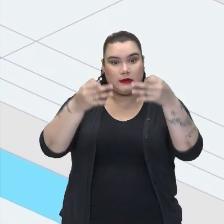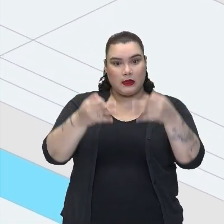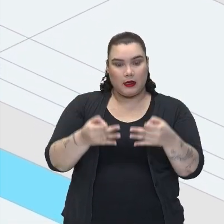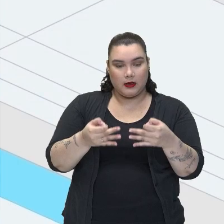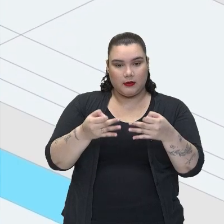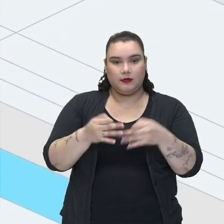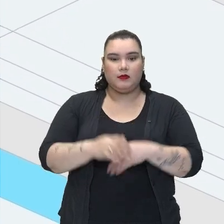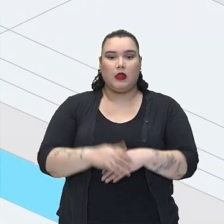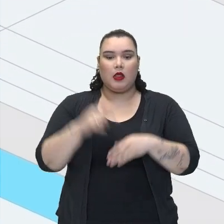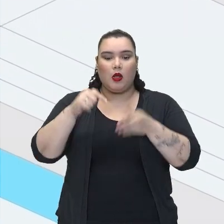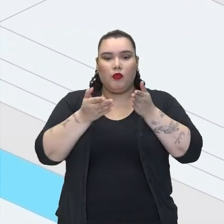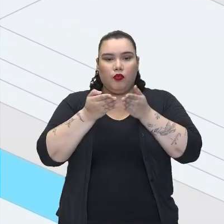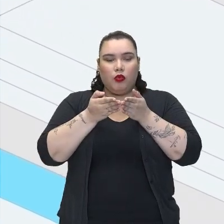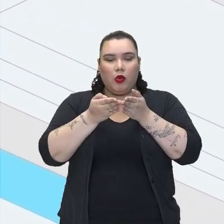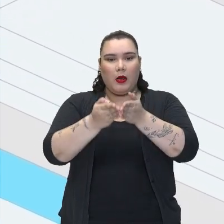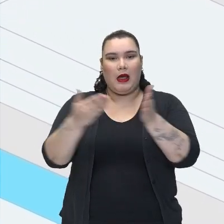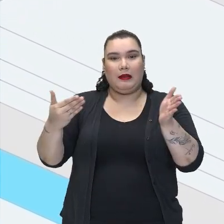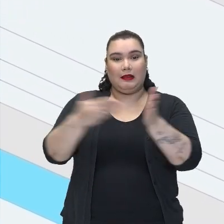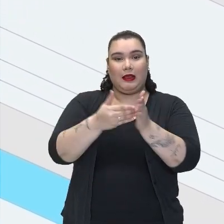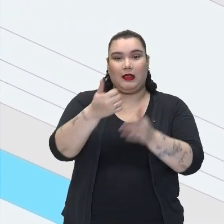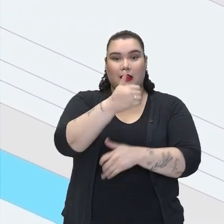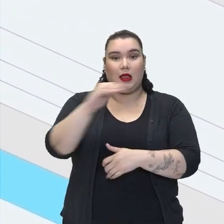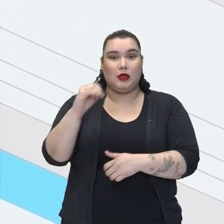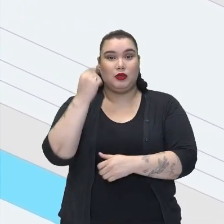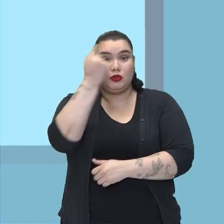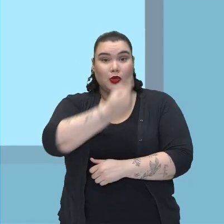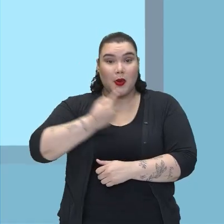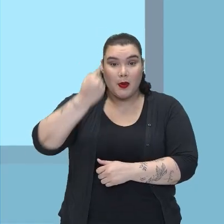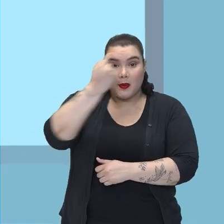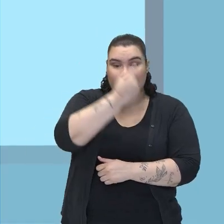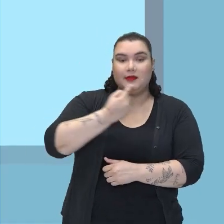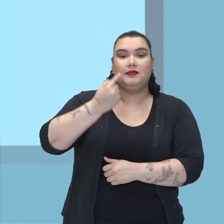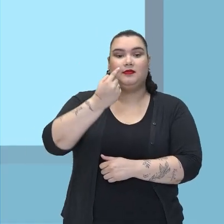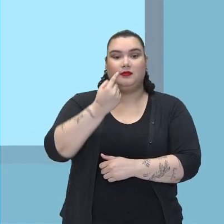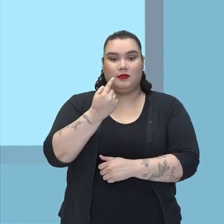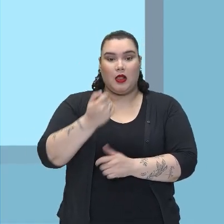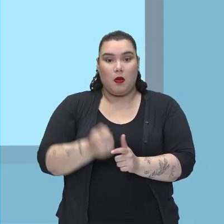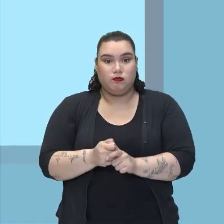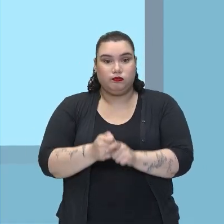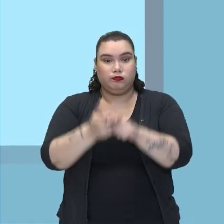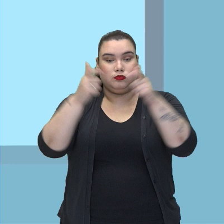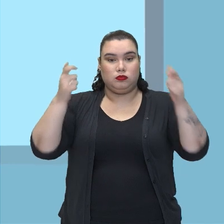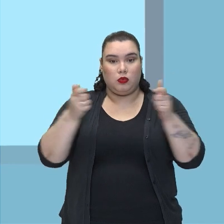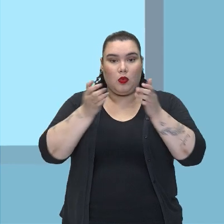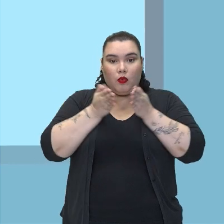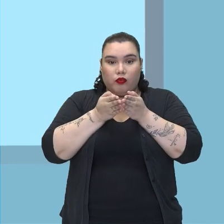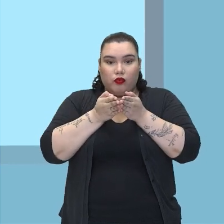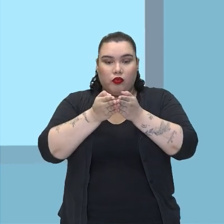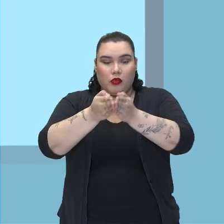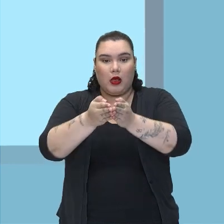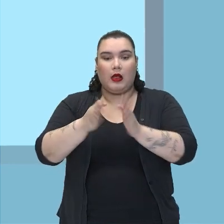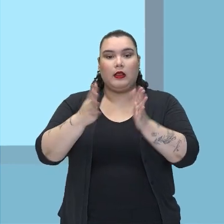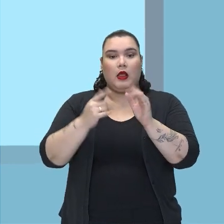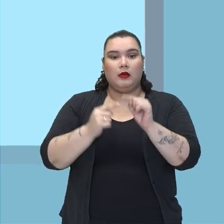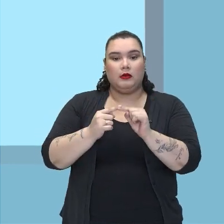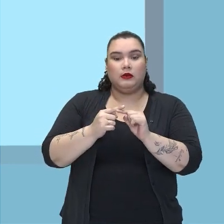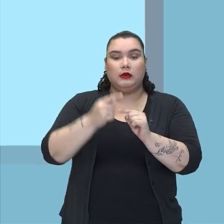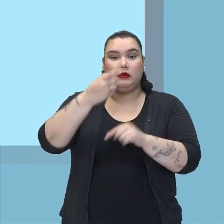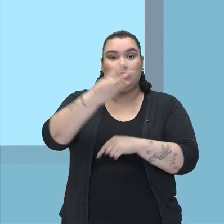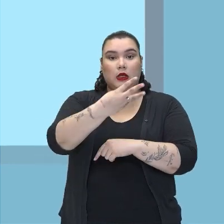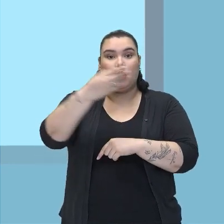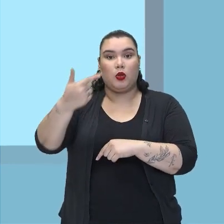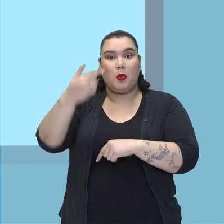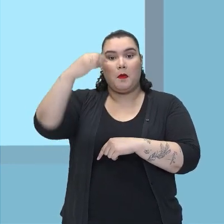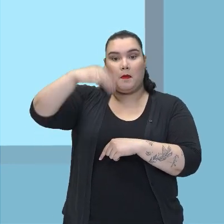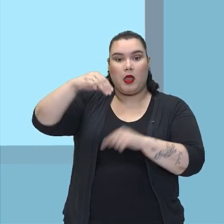do canal pode durar até 10 horas. Os maiores cargueiros que atravessam o canal medem até 32 metros de largura